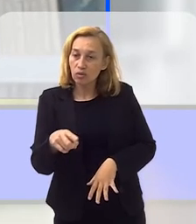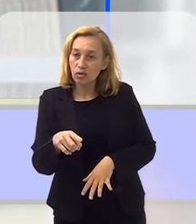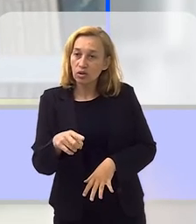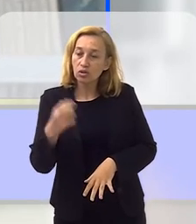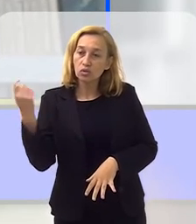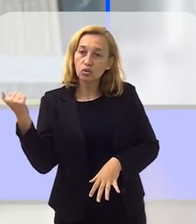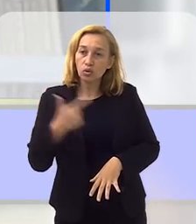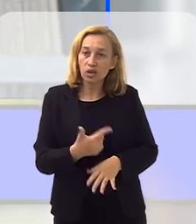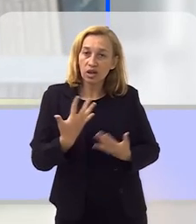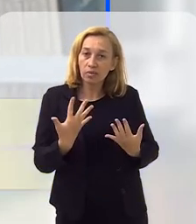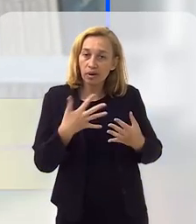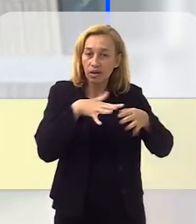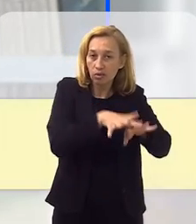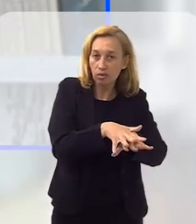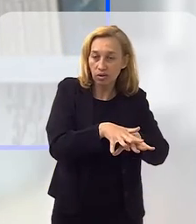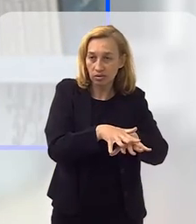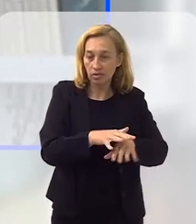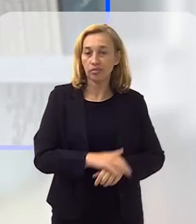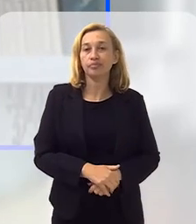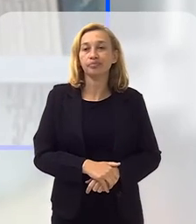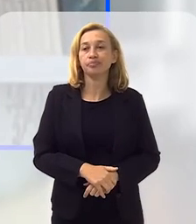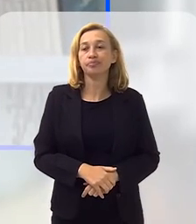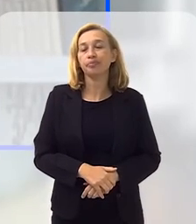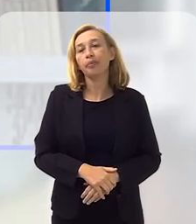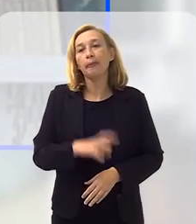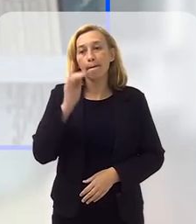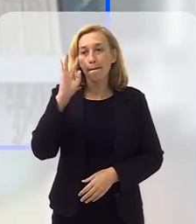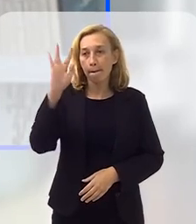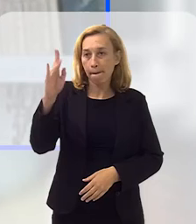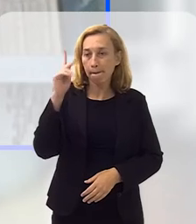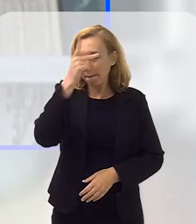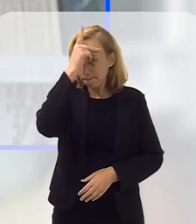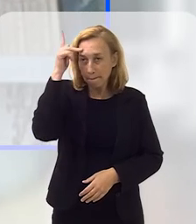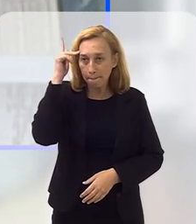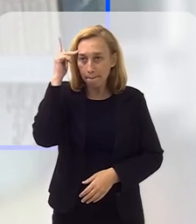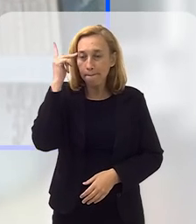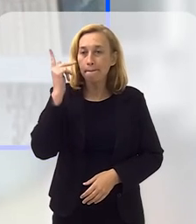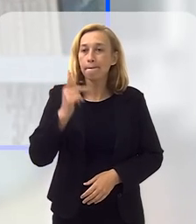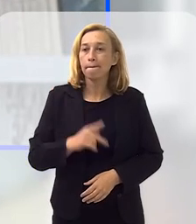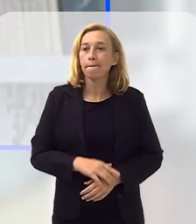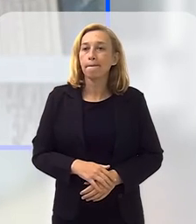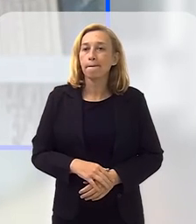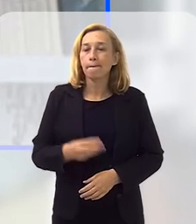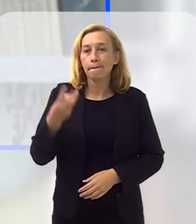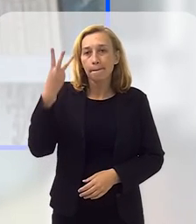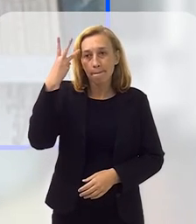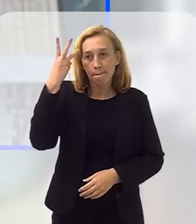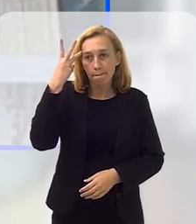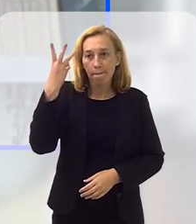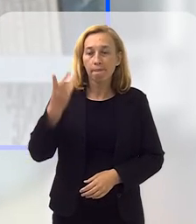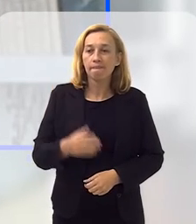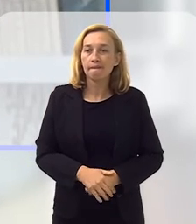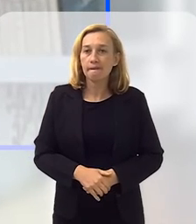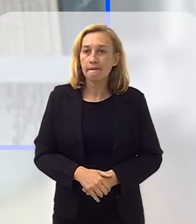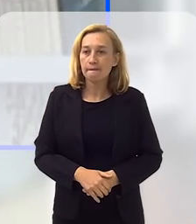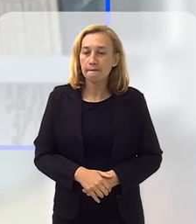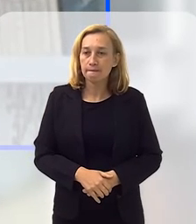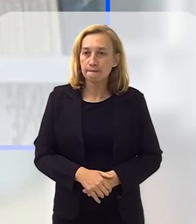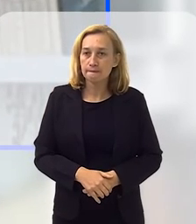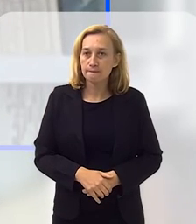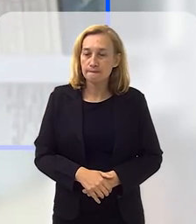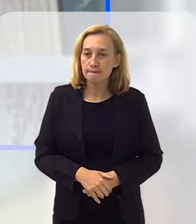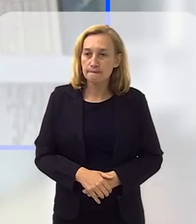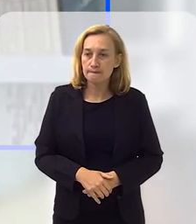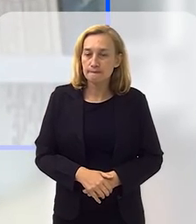que para incluir, do que para abraçar as pessoas. Então a gente imagina pessoas então com transtornos mentais.